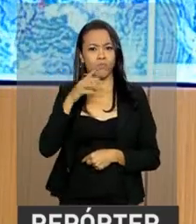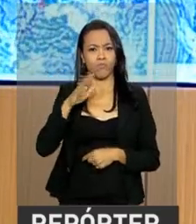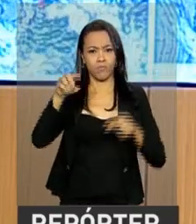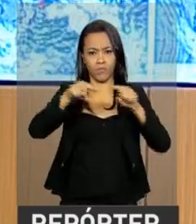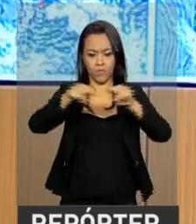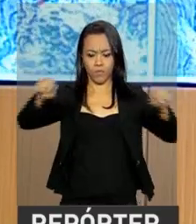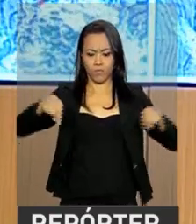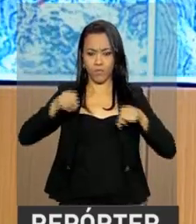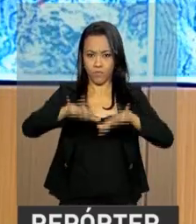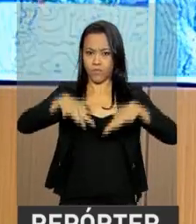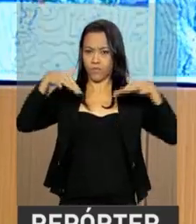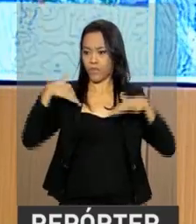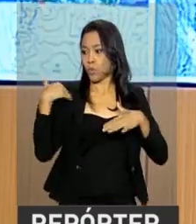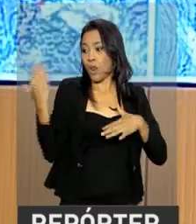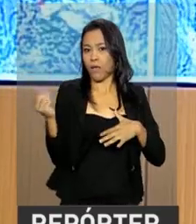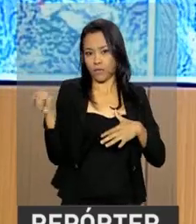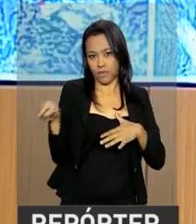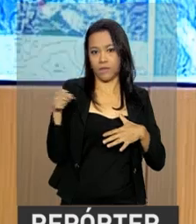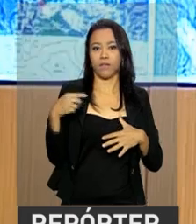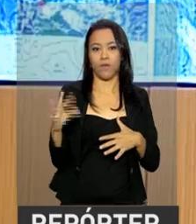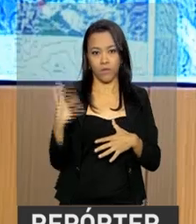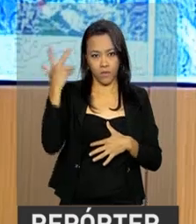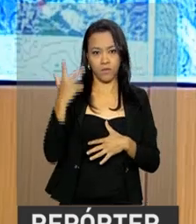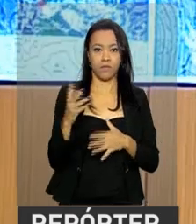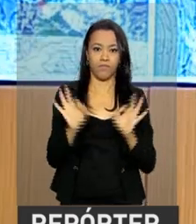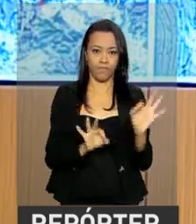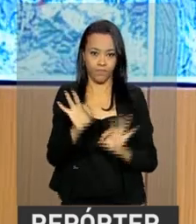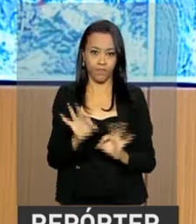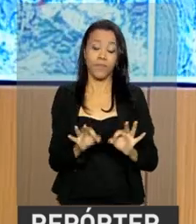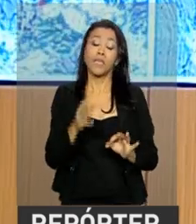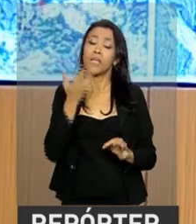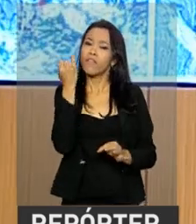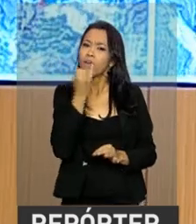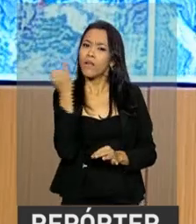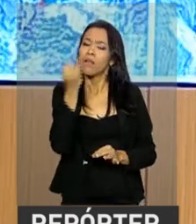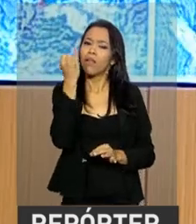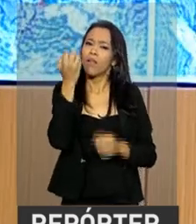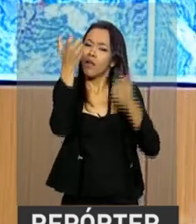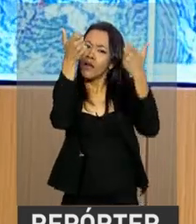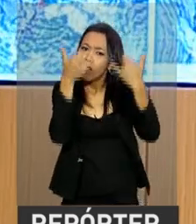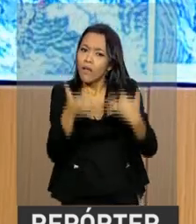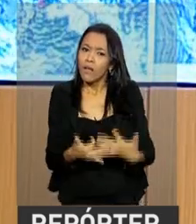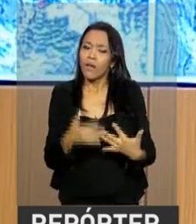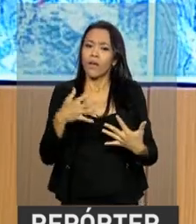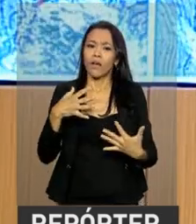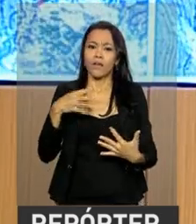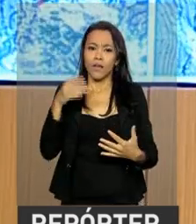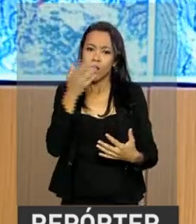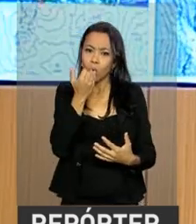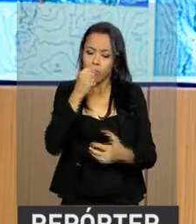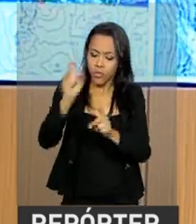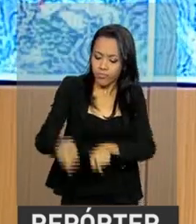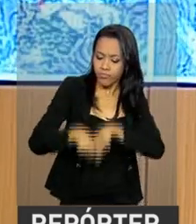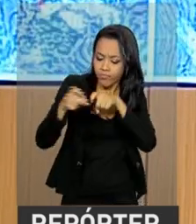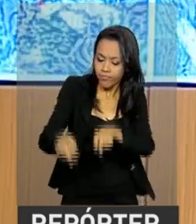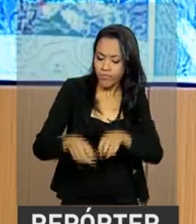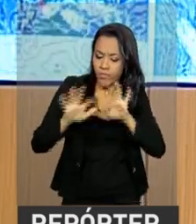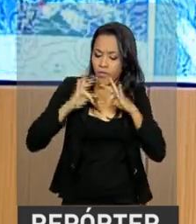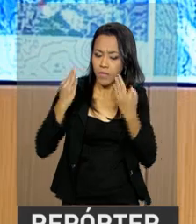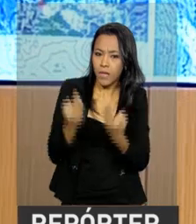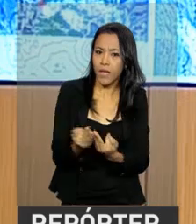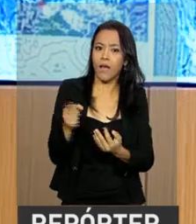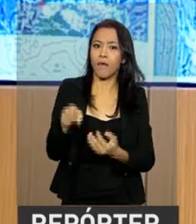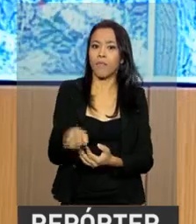onde está acontecendo o evento e ele destacou a importância da agricultura familiar para a produção sustentável de